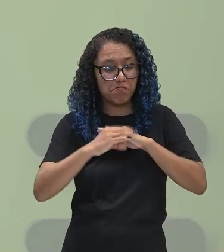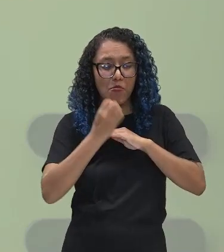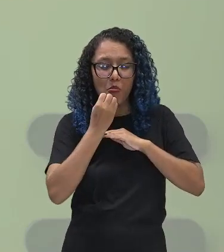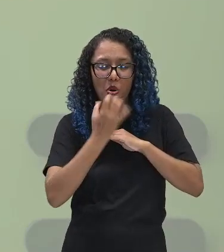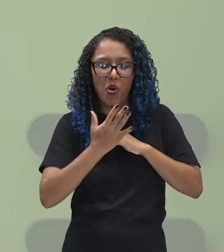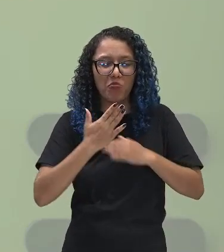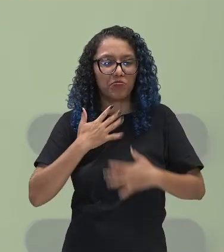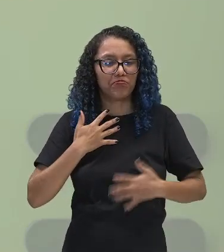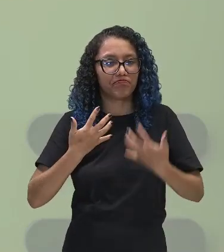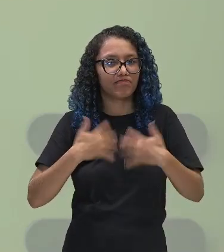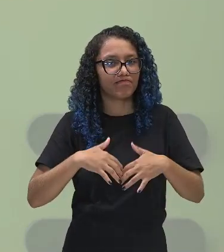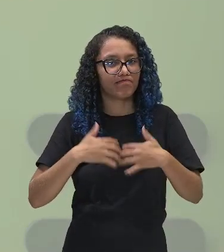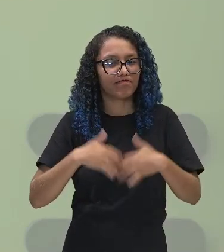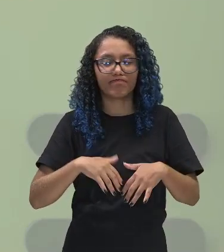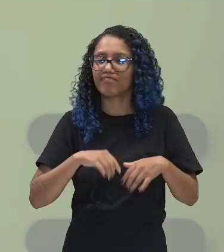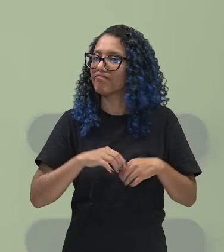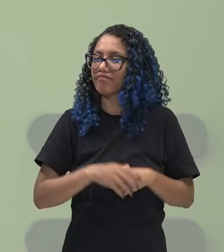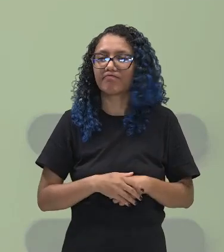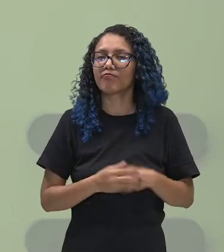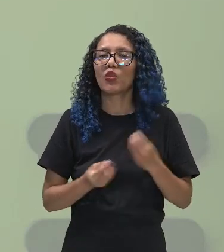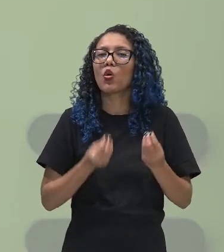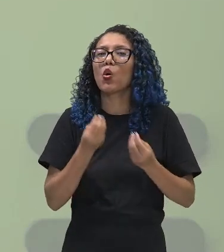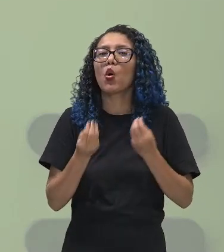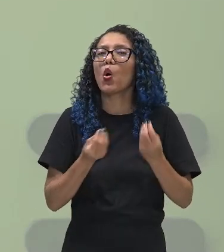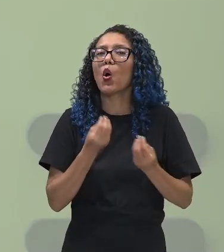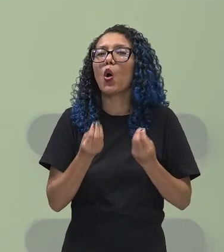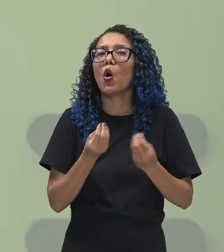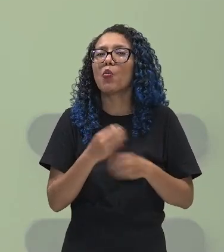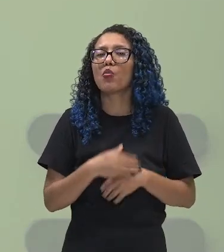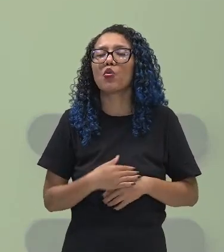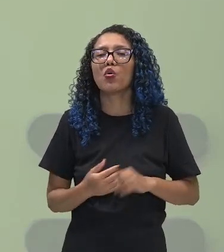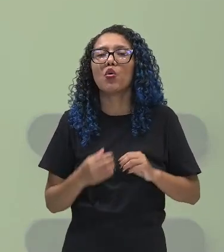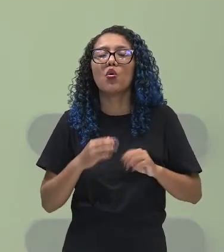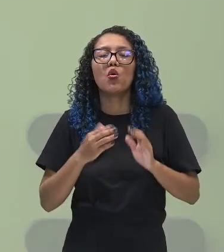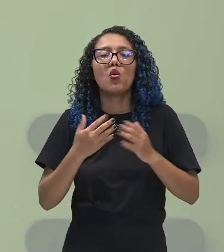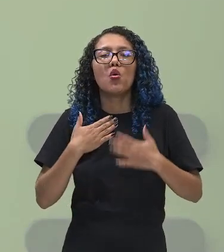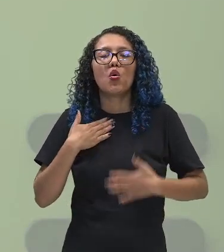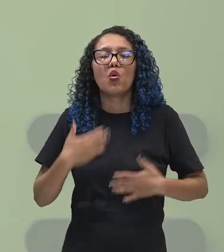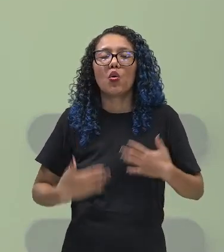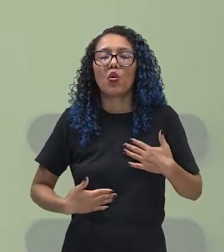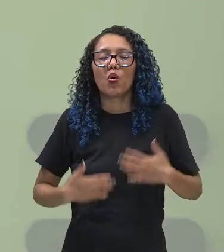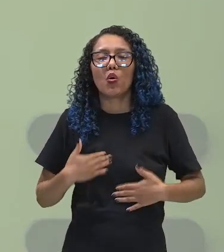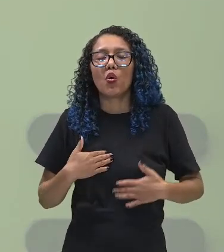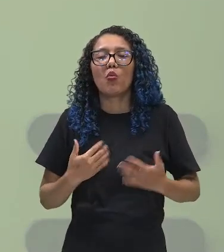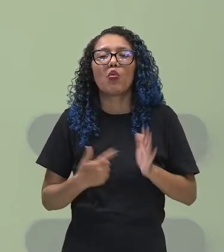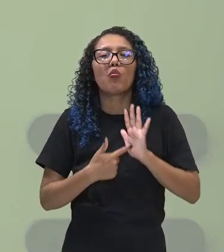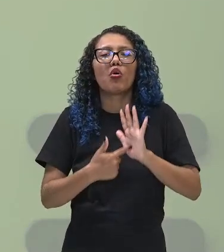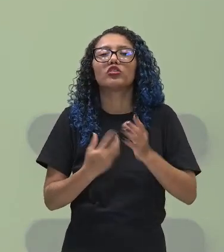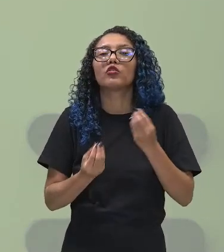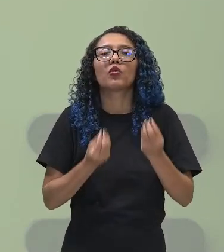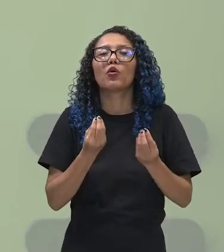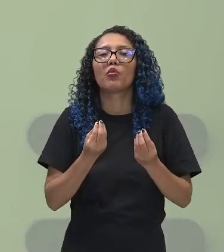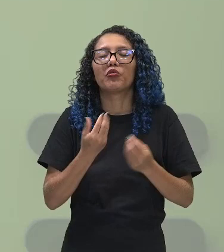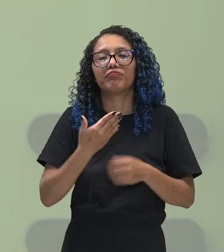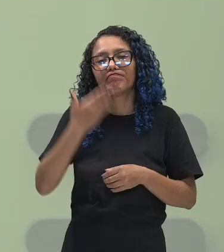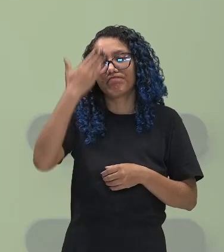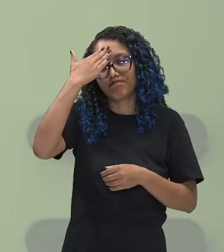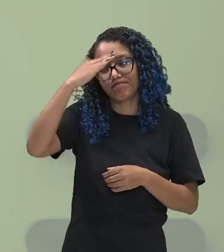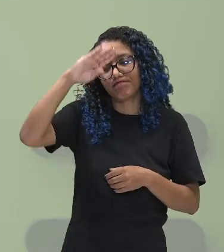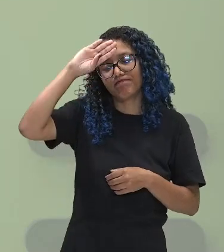do nosso corpo sinalizar, se no caso for uma infecção, é febre. Então fiquem